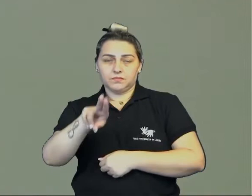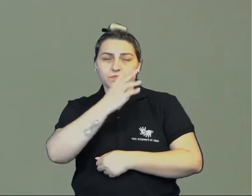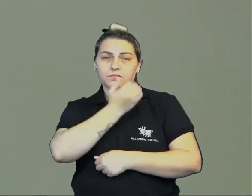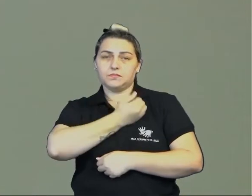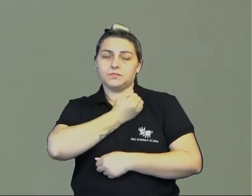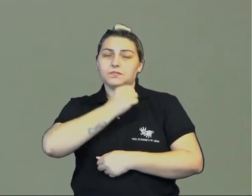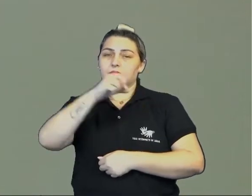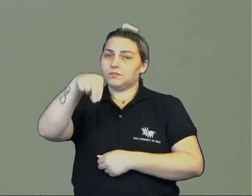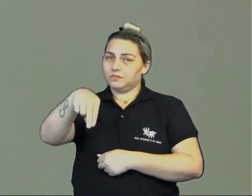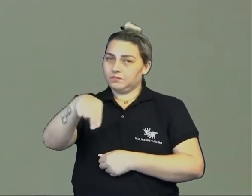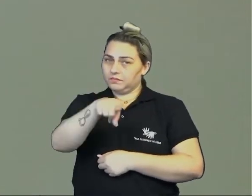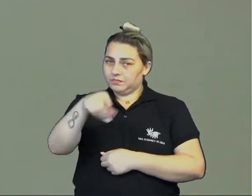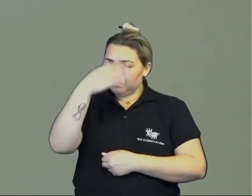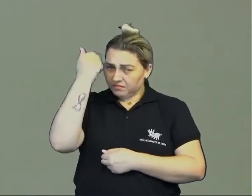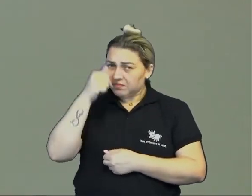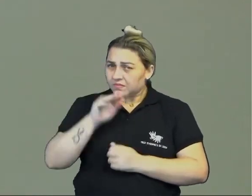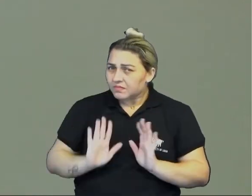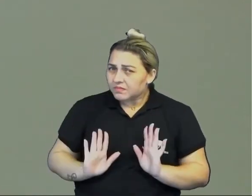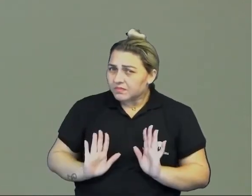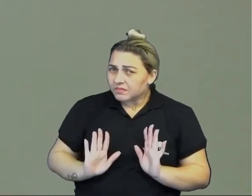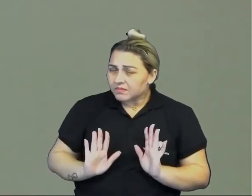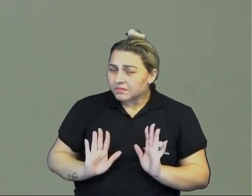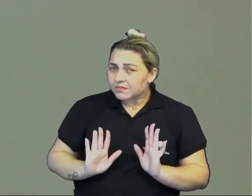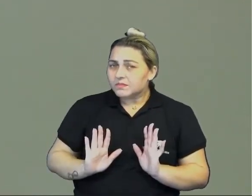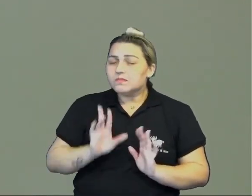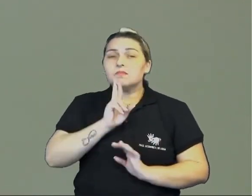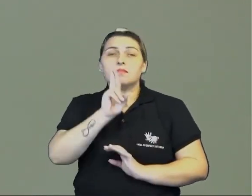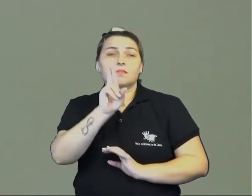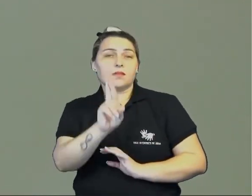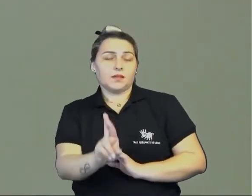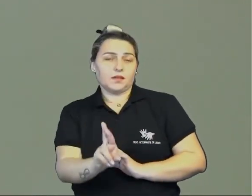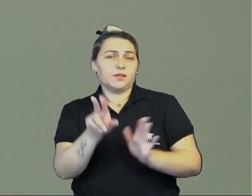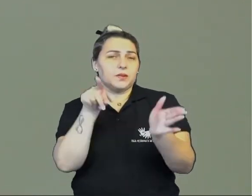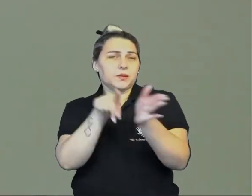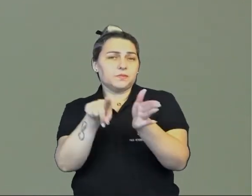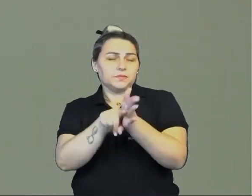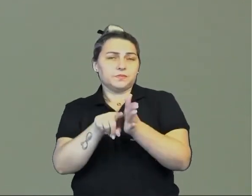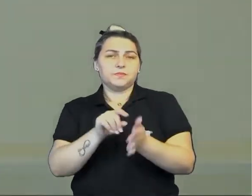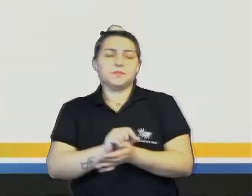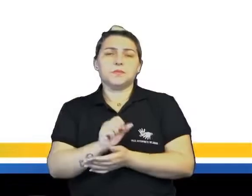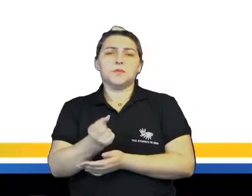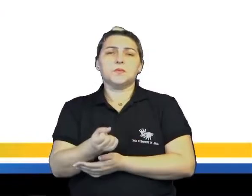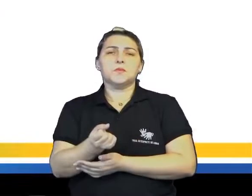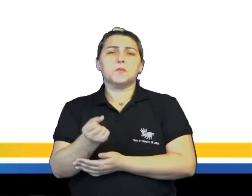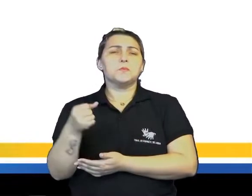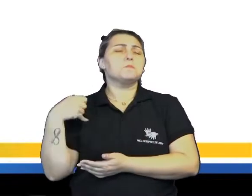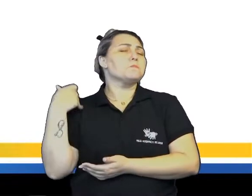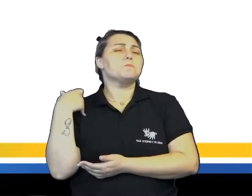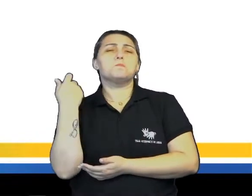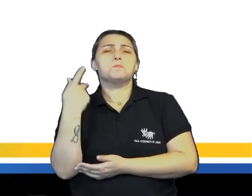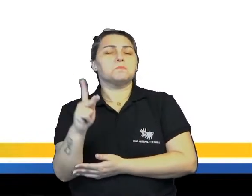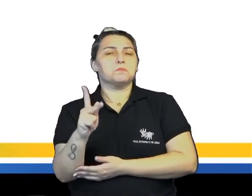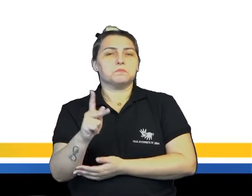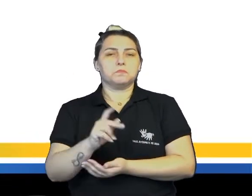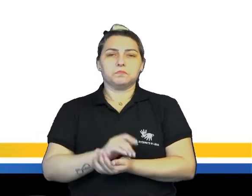os números naturais. Vocês sabiam disso? Respondam as seguintes perguntas. Quantos anos você tem?